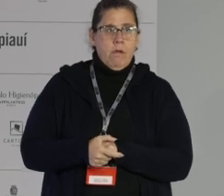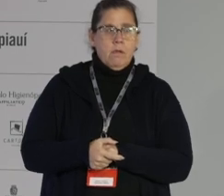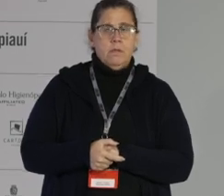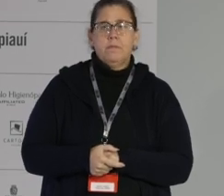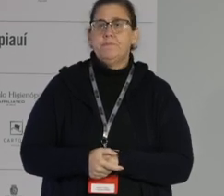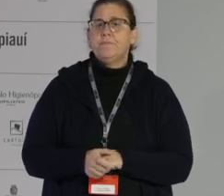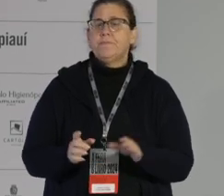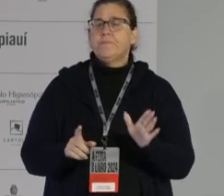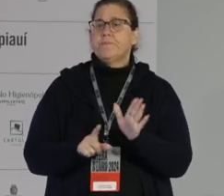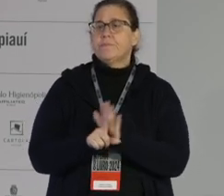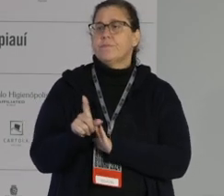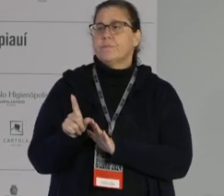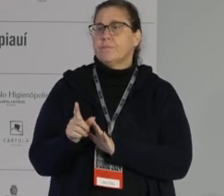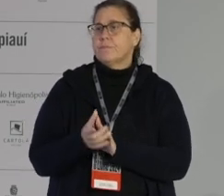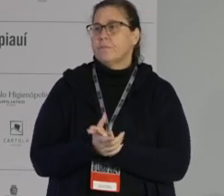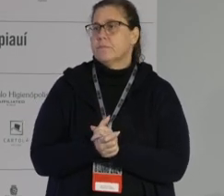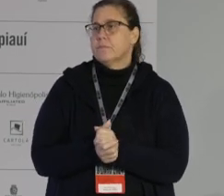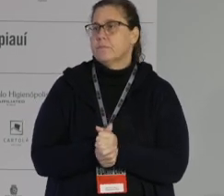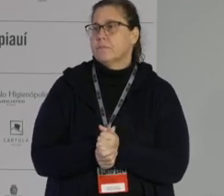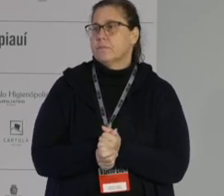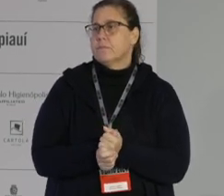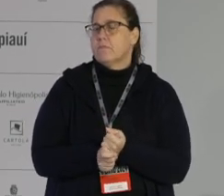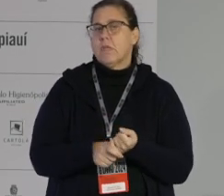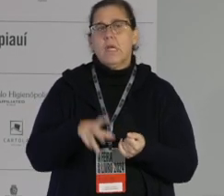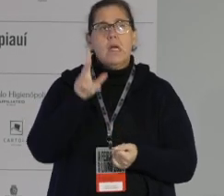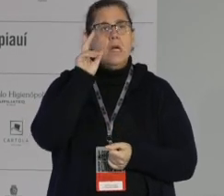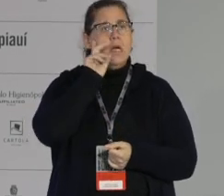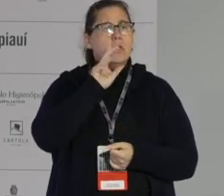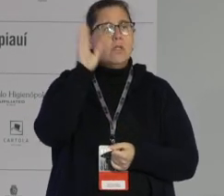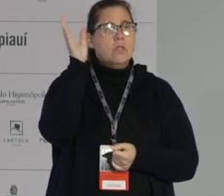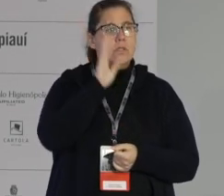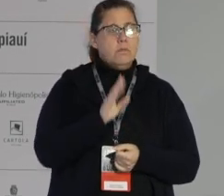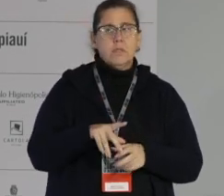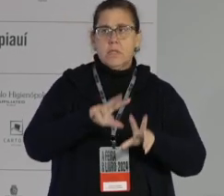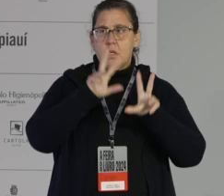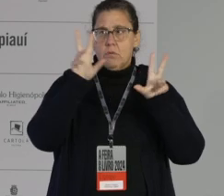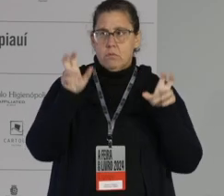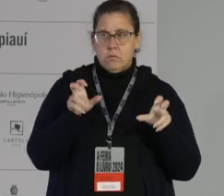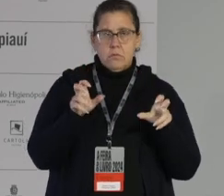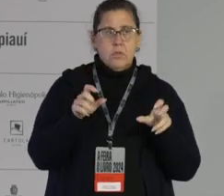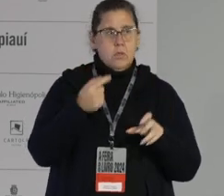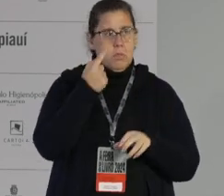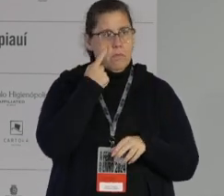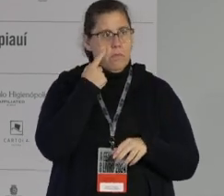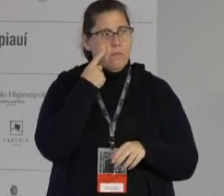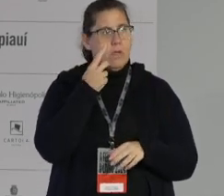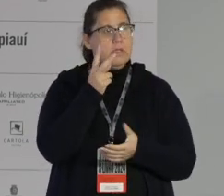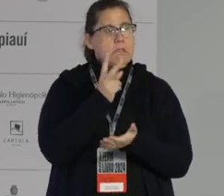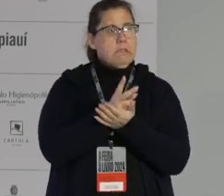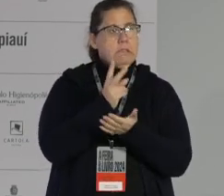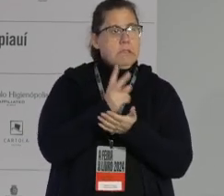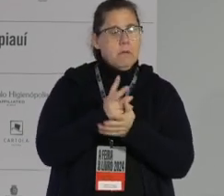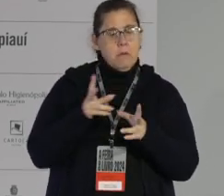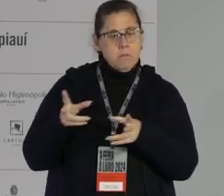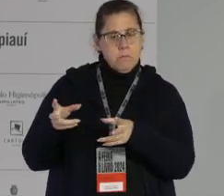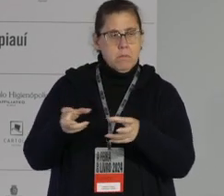te perguntar porque a história do Brasil é um tema que você revisita nesse conto, especialmente com o olhar desse